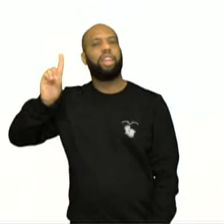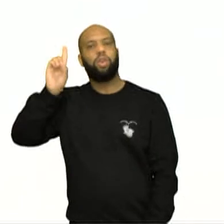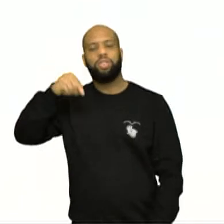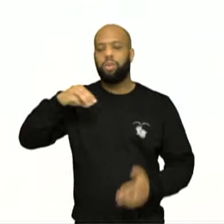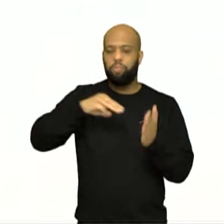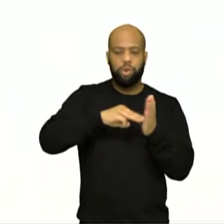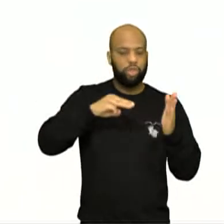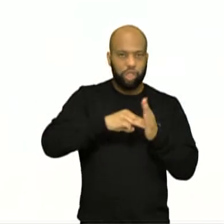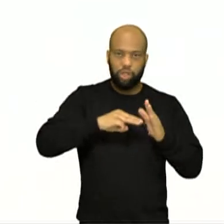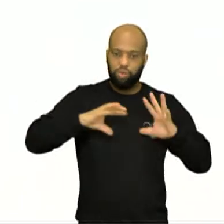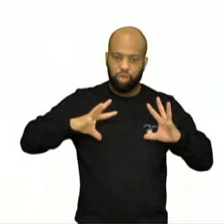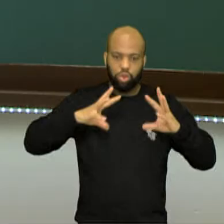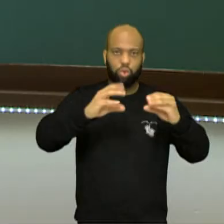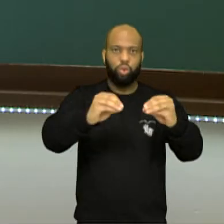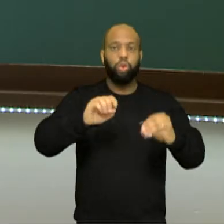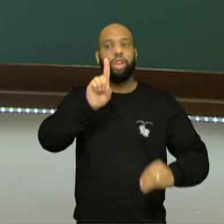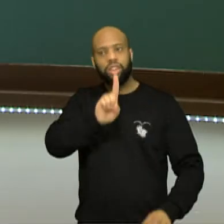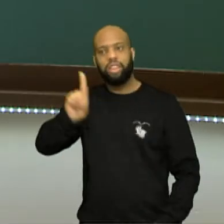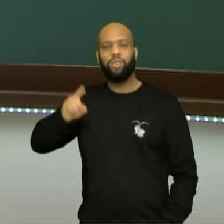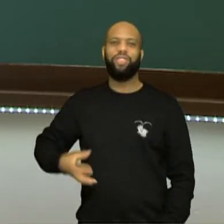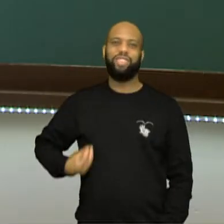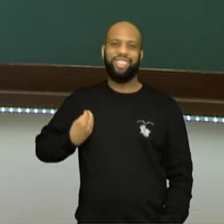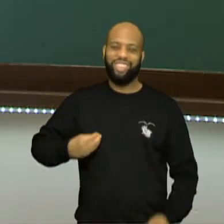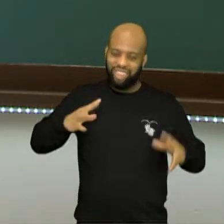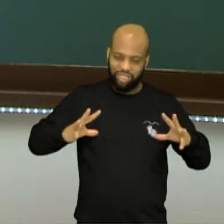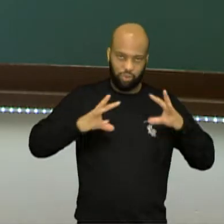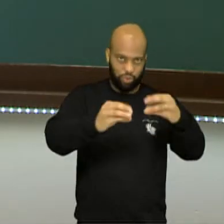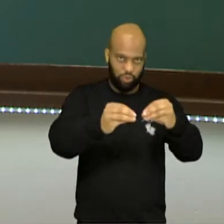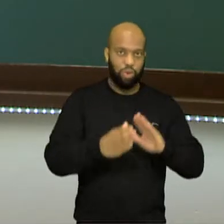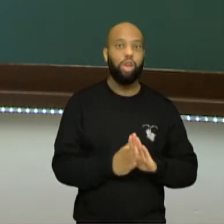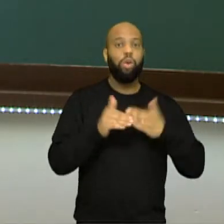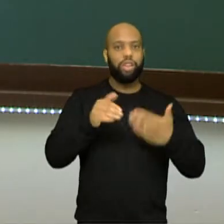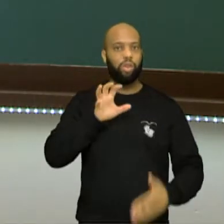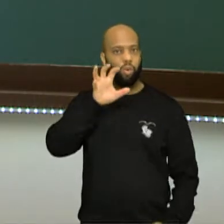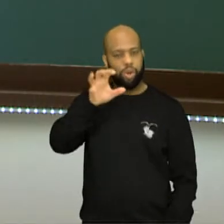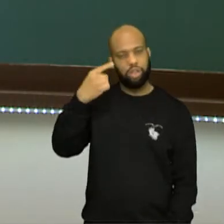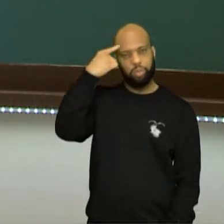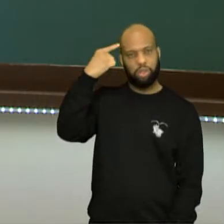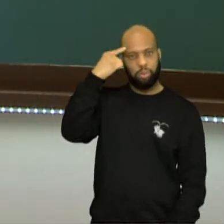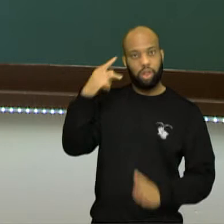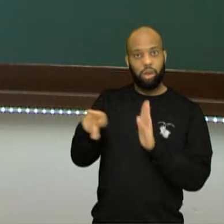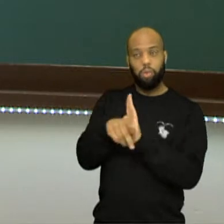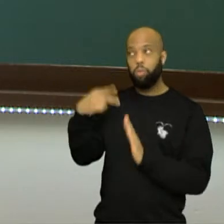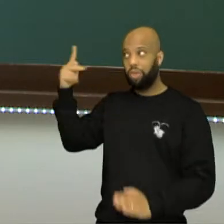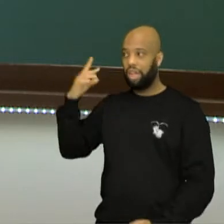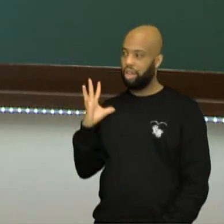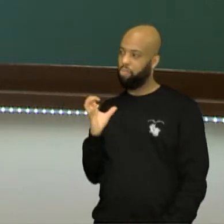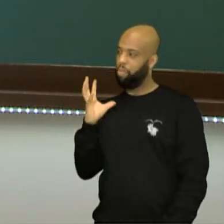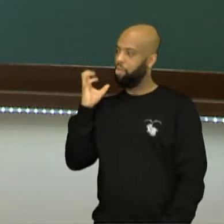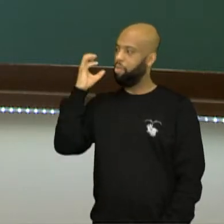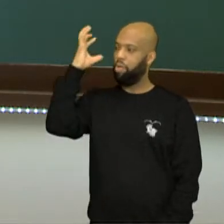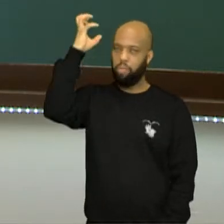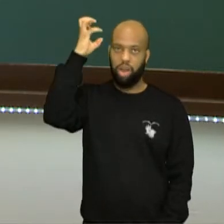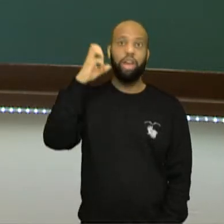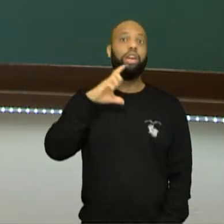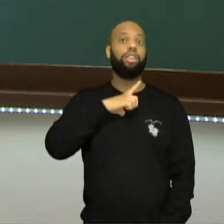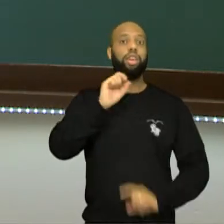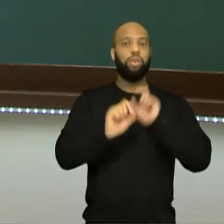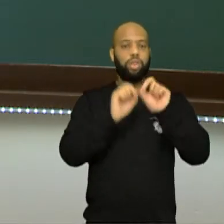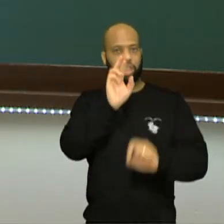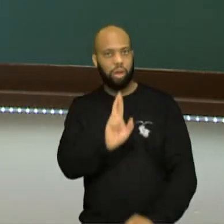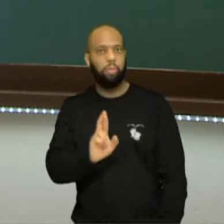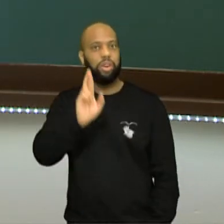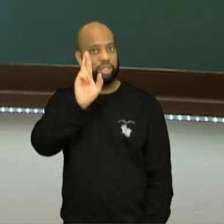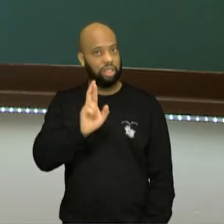causa imanente de todas as coisas. Então, essa concepção de Spinoza, ela aparece, é